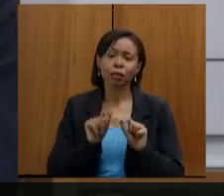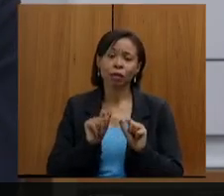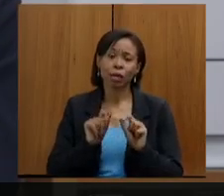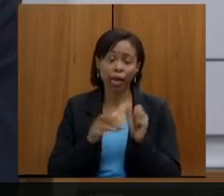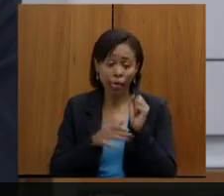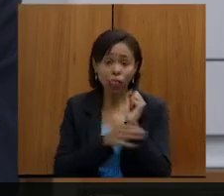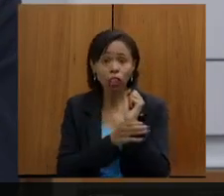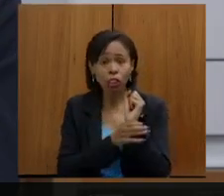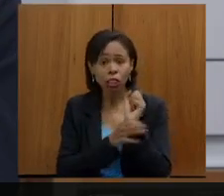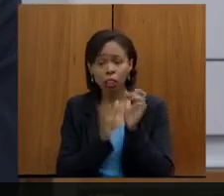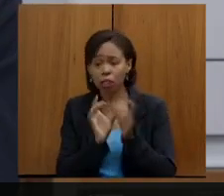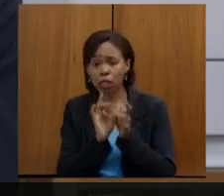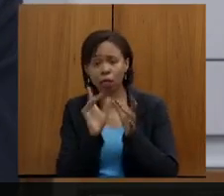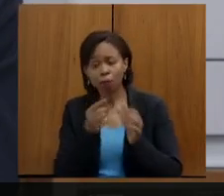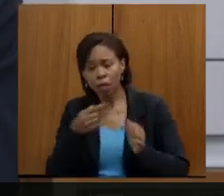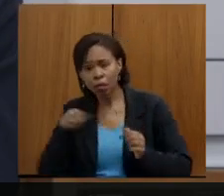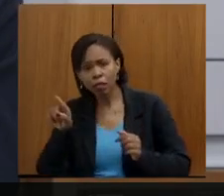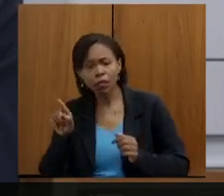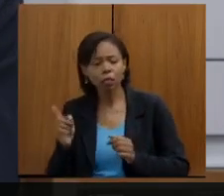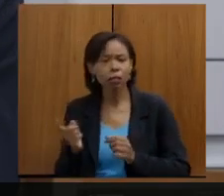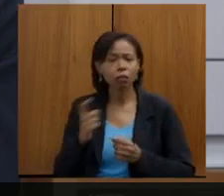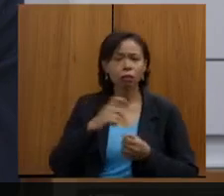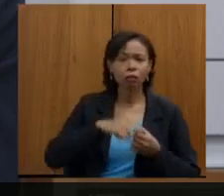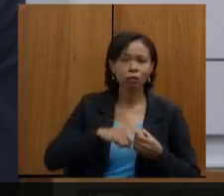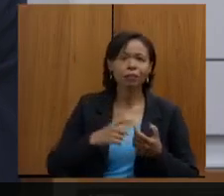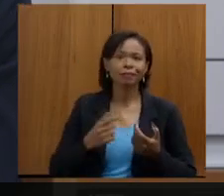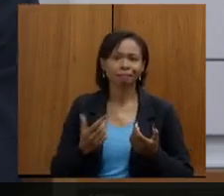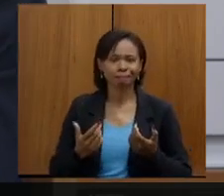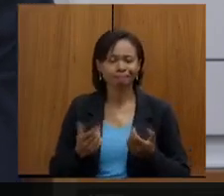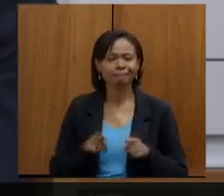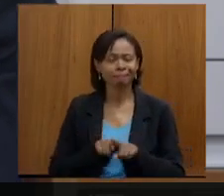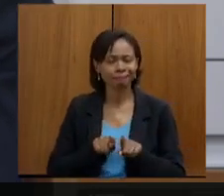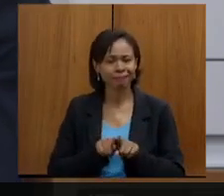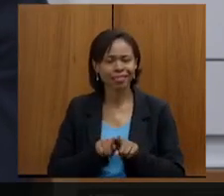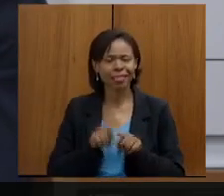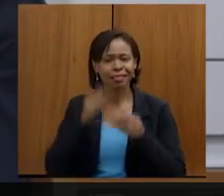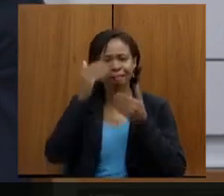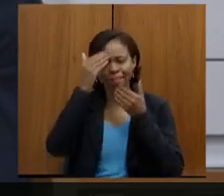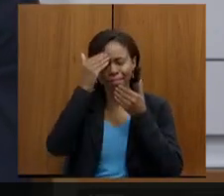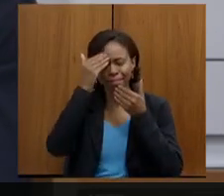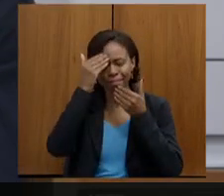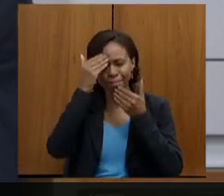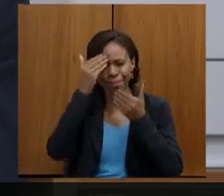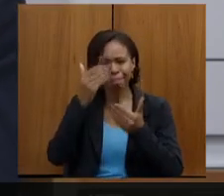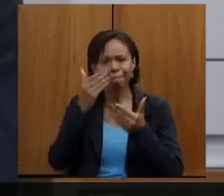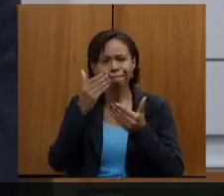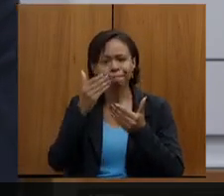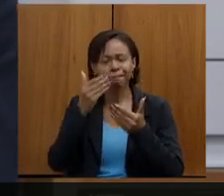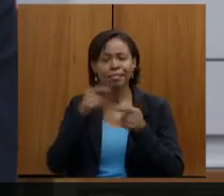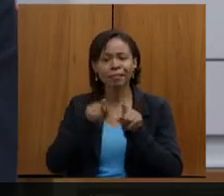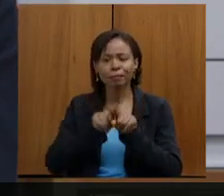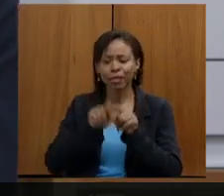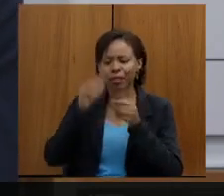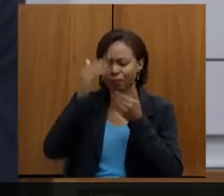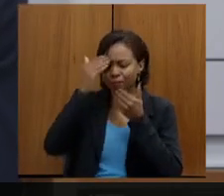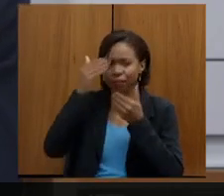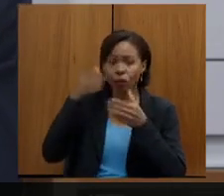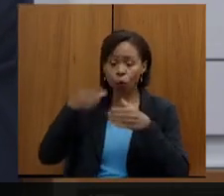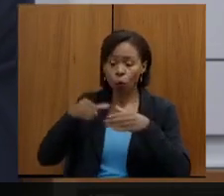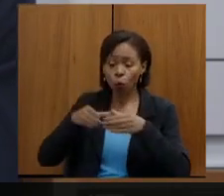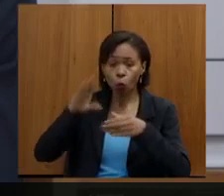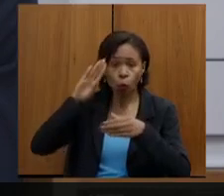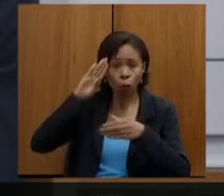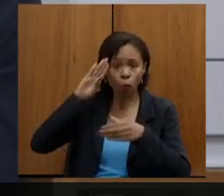iriver Então eu queria aqui também agradecê-lo e agradecer o comando da PM